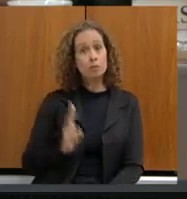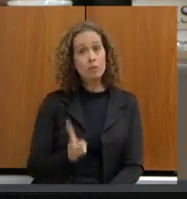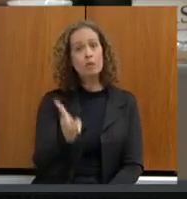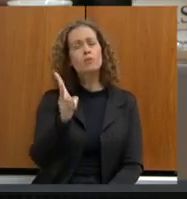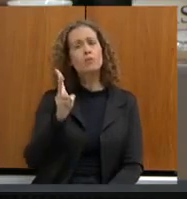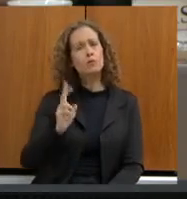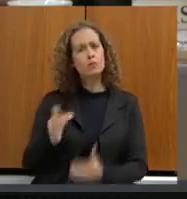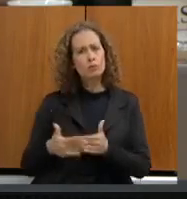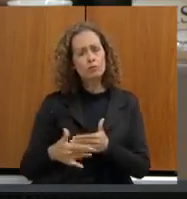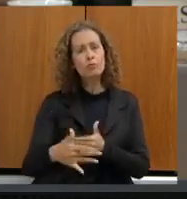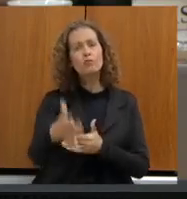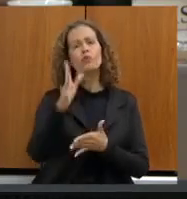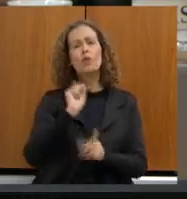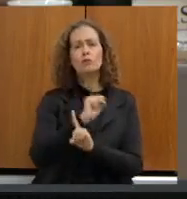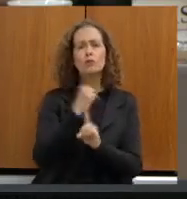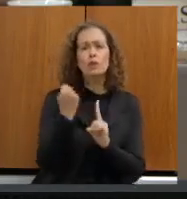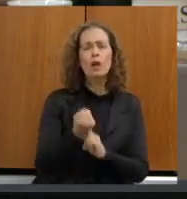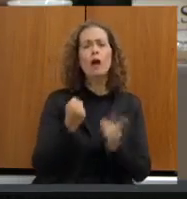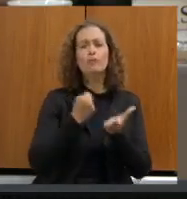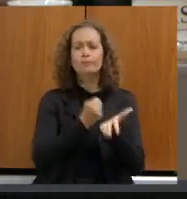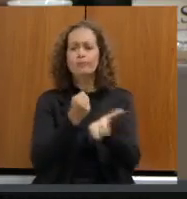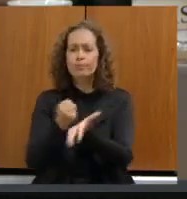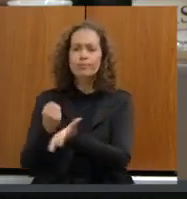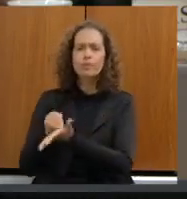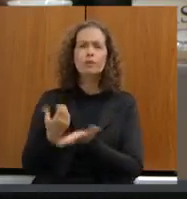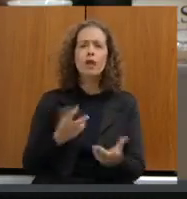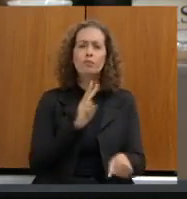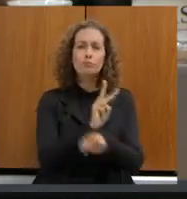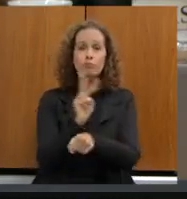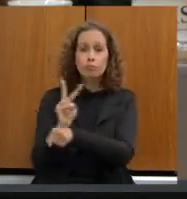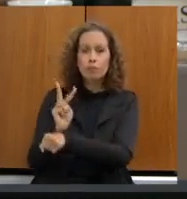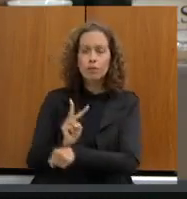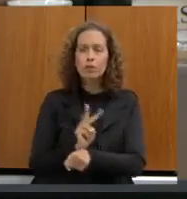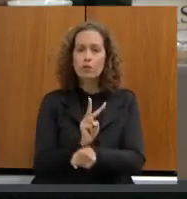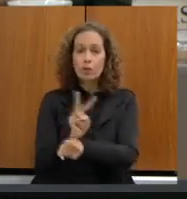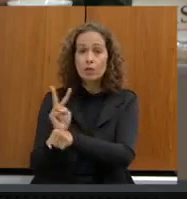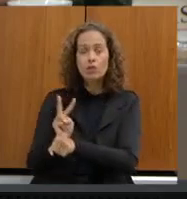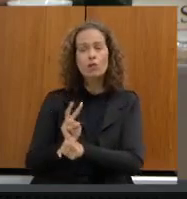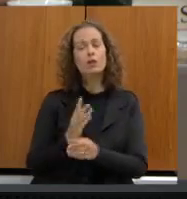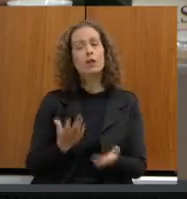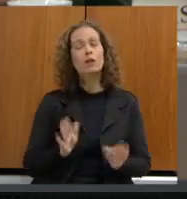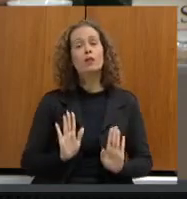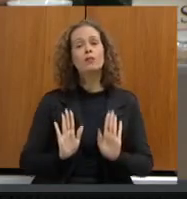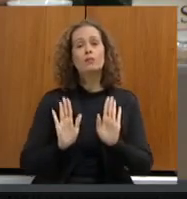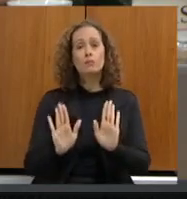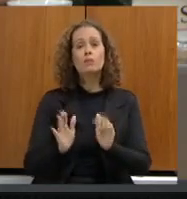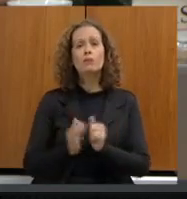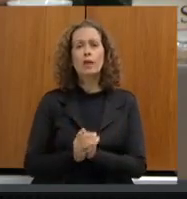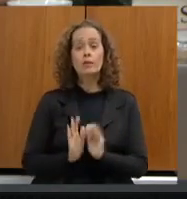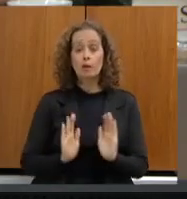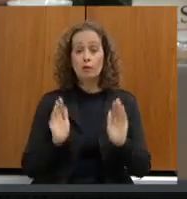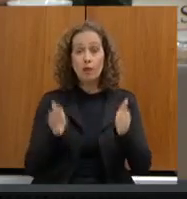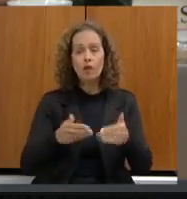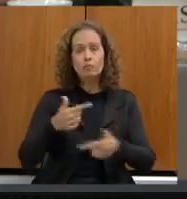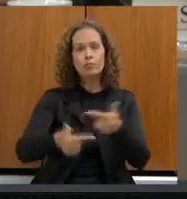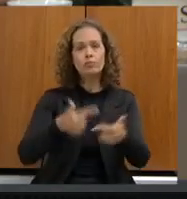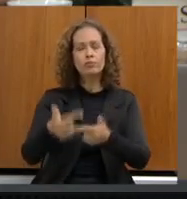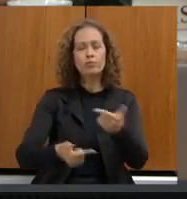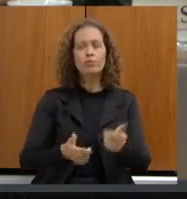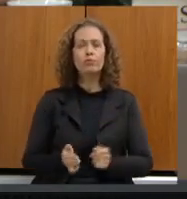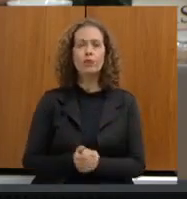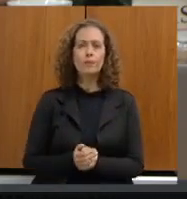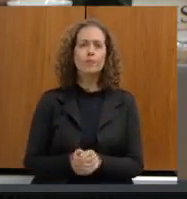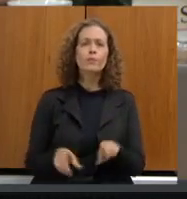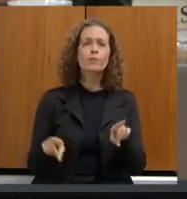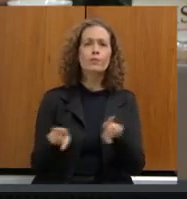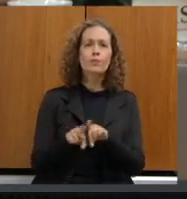continuar fazendo social fazendo as ações humanitárias mas sem tirar o olho o foco na nossa atuação me sinto né que é um crime